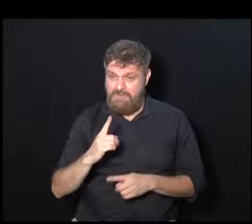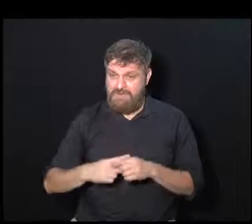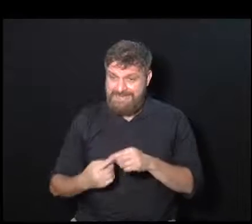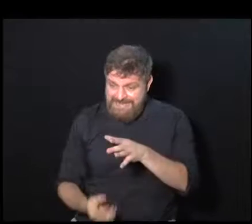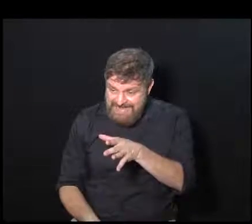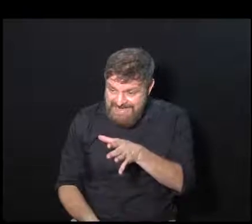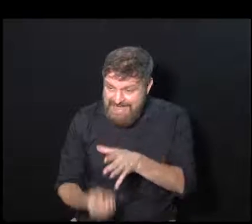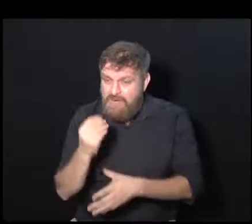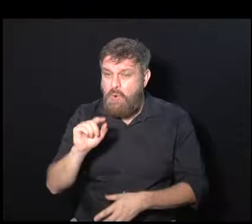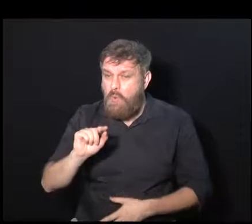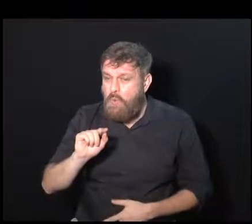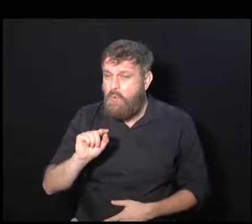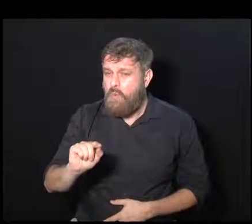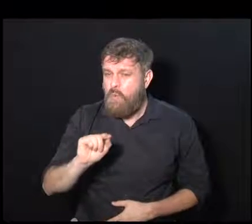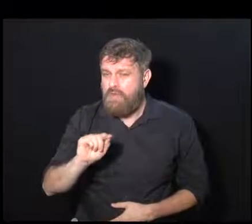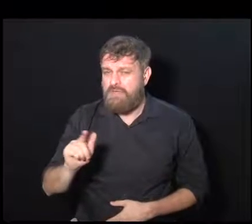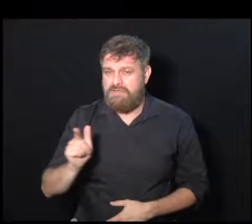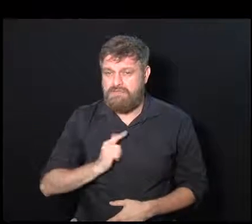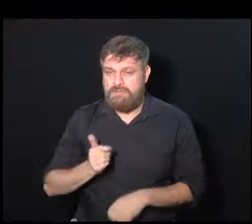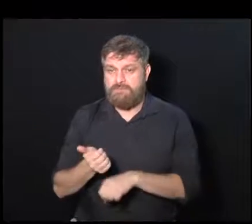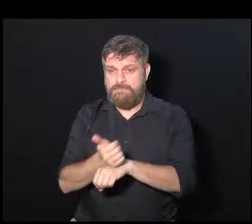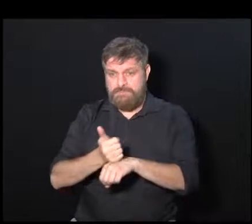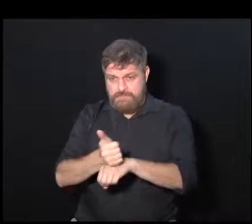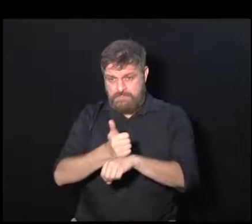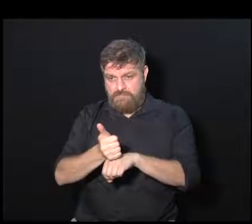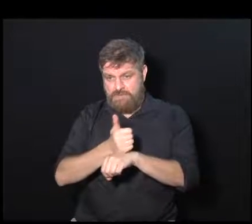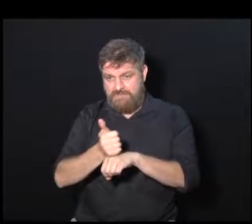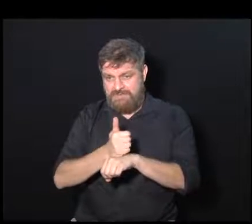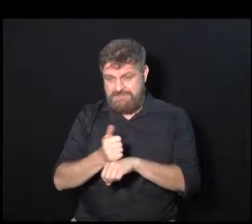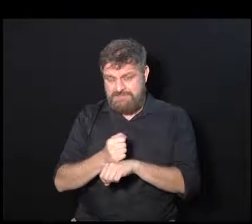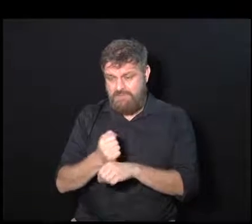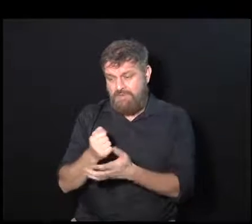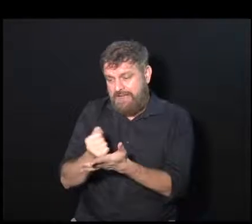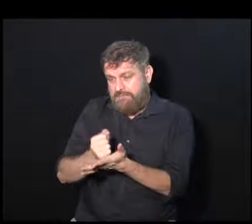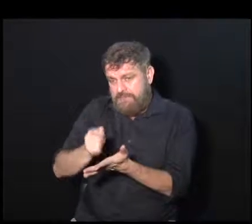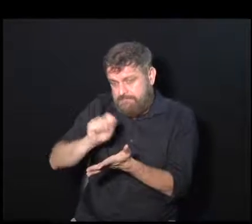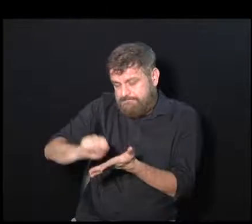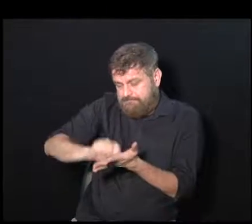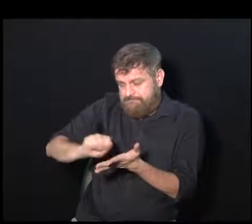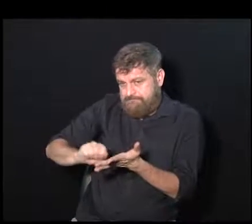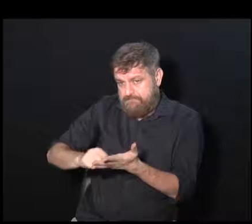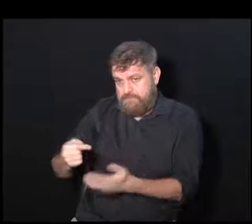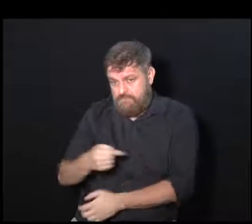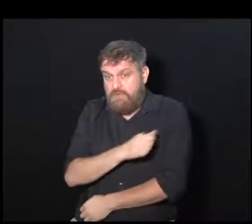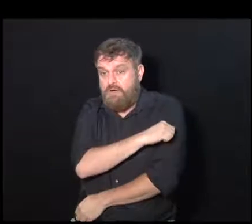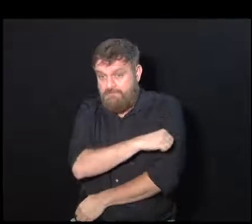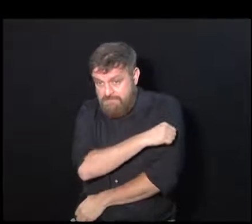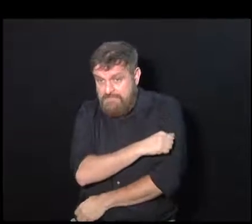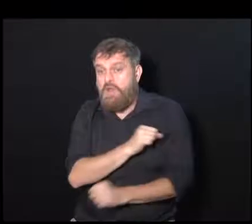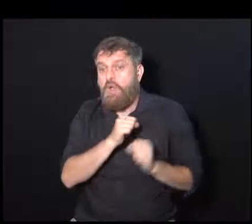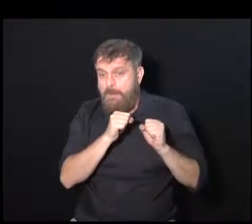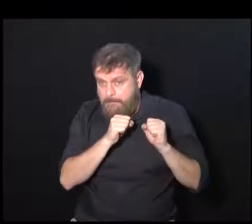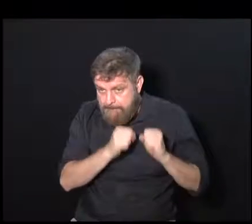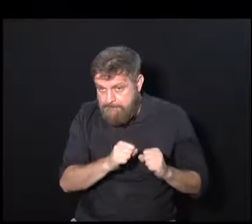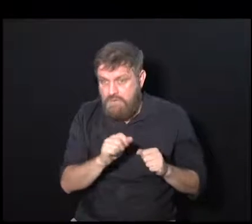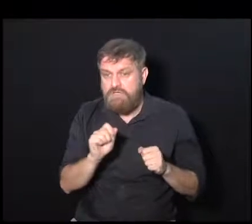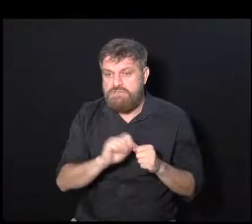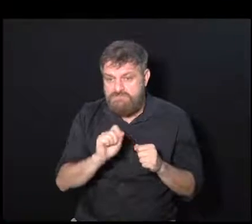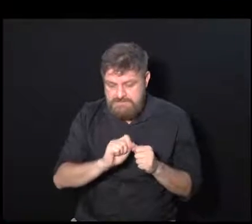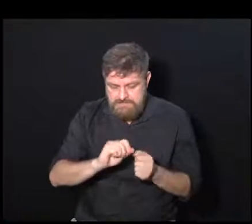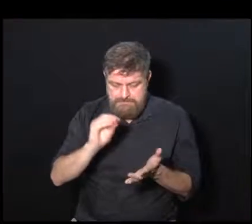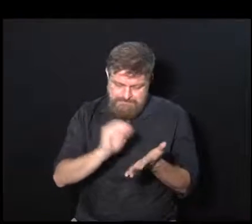instituiu que o profissional, o prescritor enfermeiro, ele pode fazer